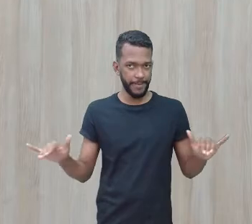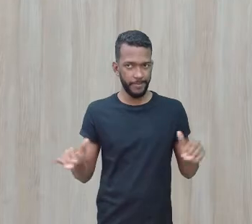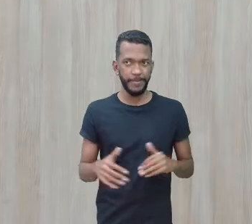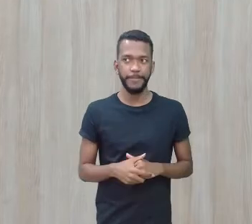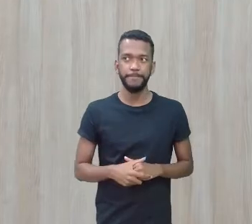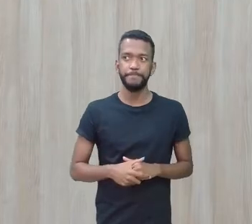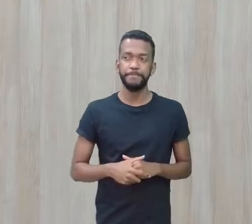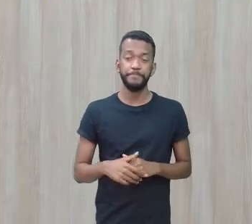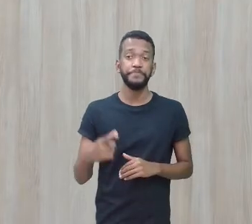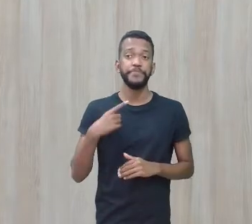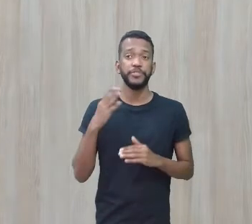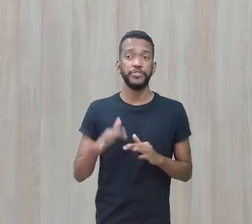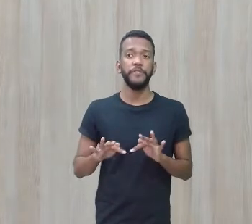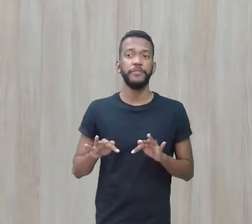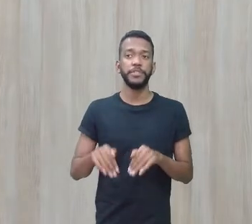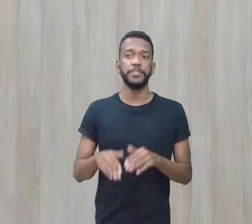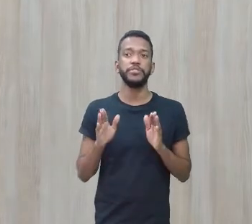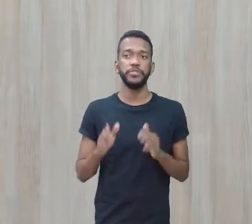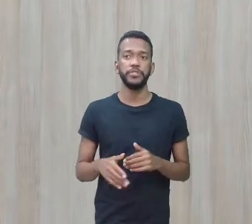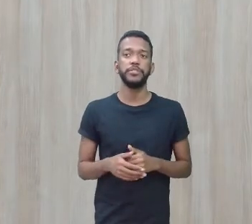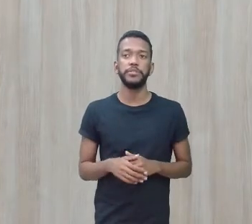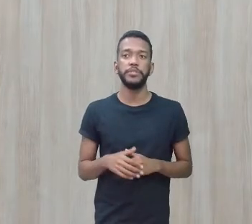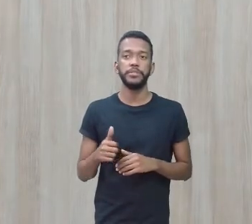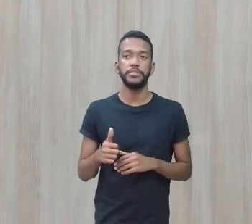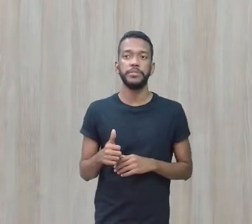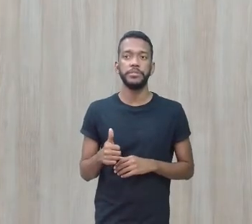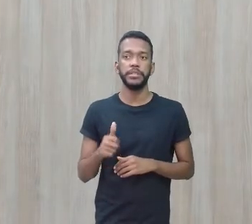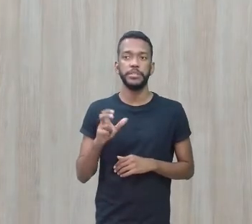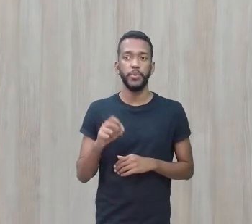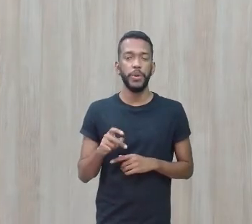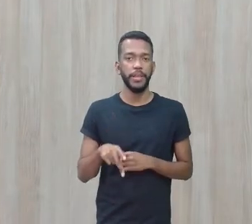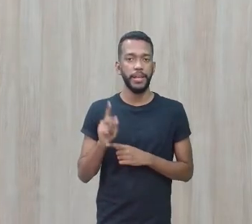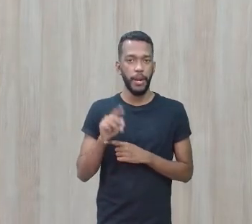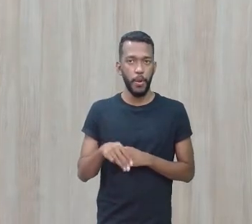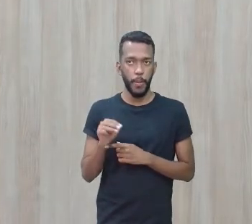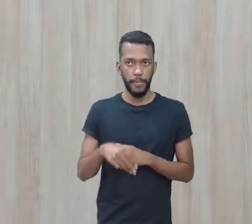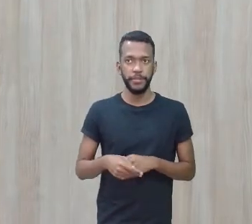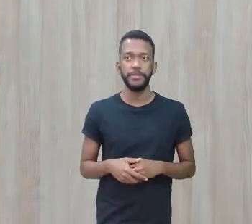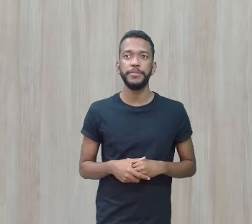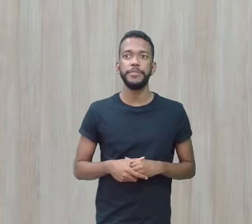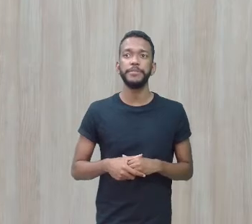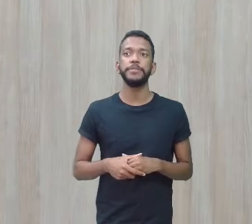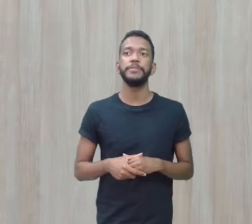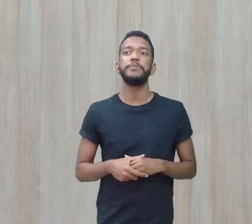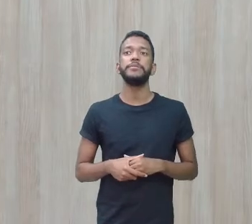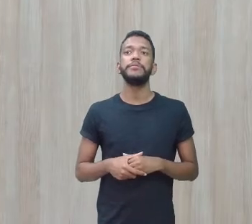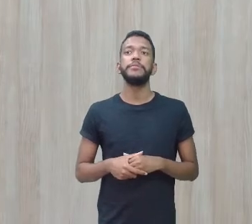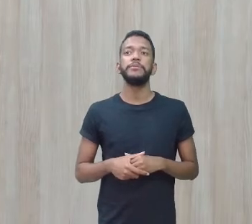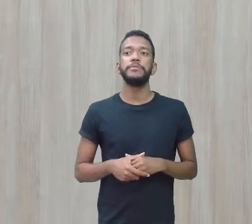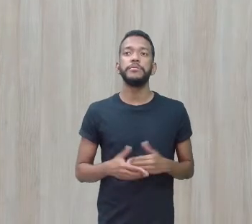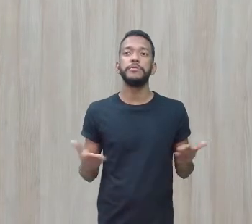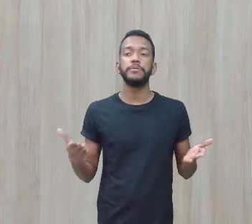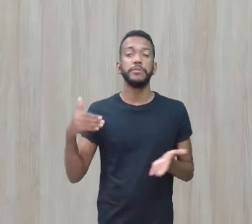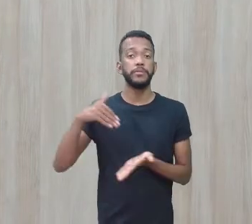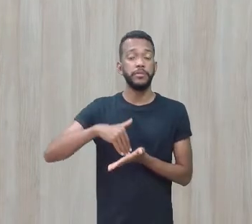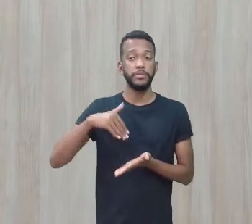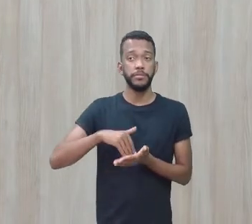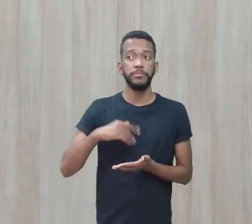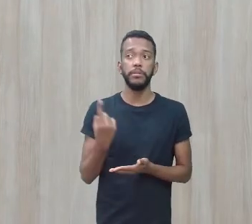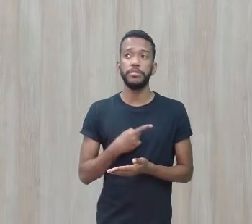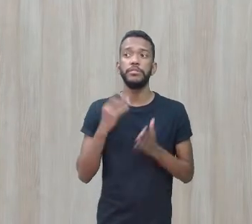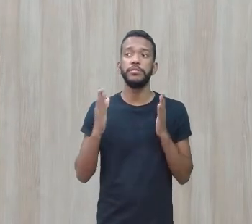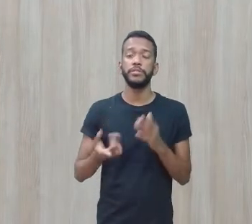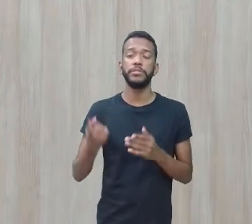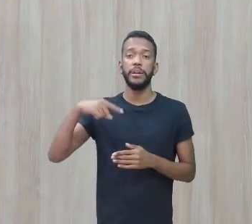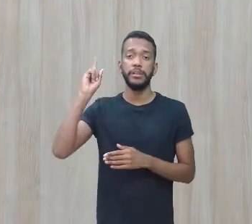Aqui a gente já tem o finalzinho, né? 150 quilômetros, né? E a última parte, que a gente já teve